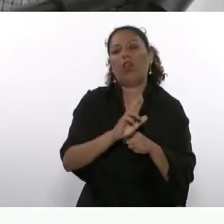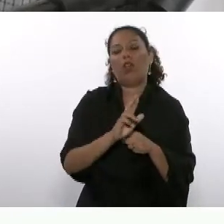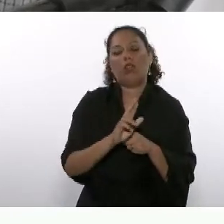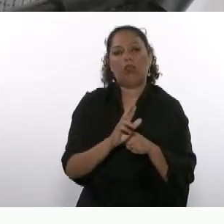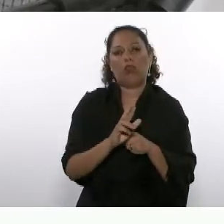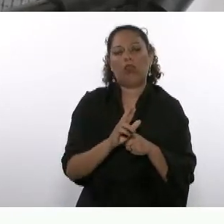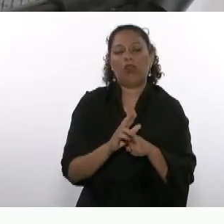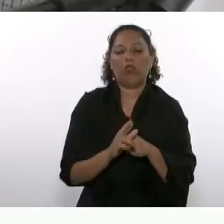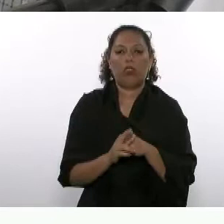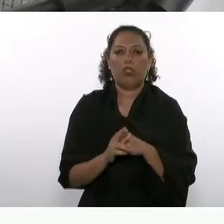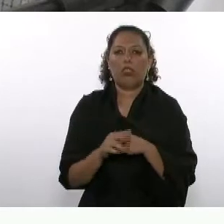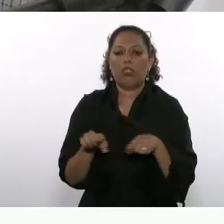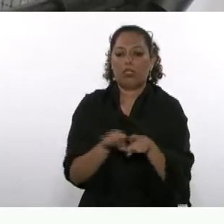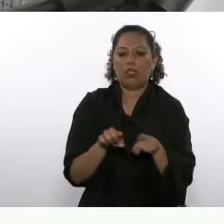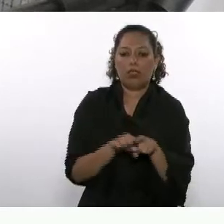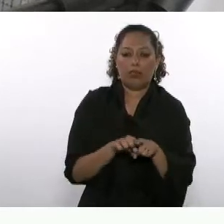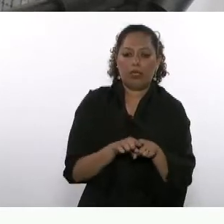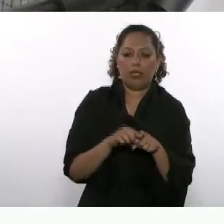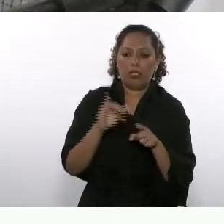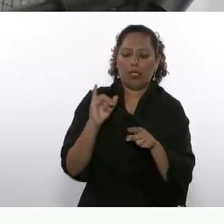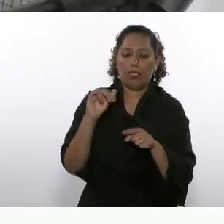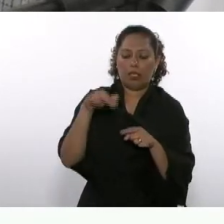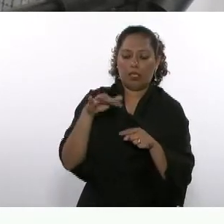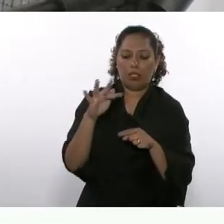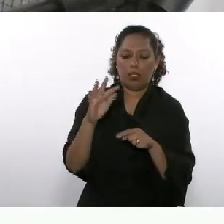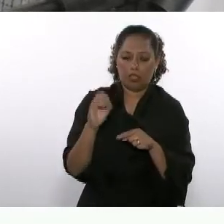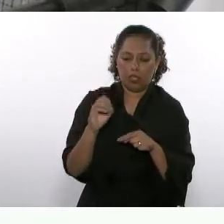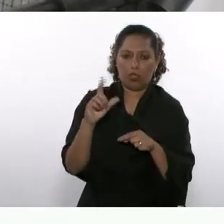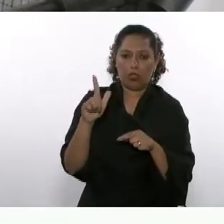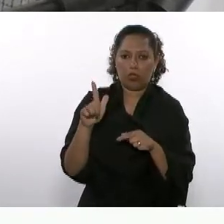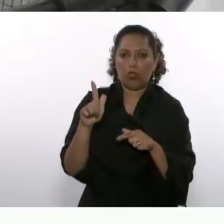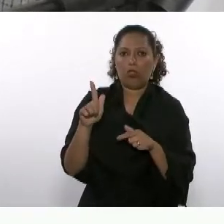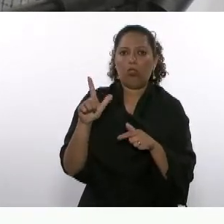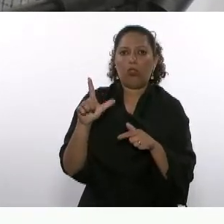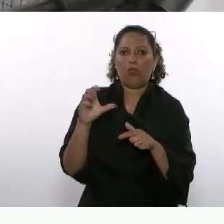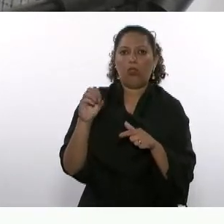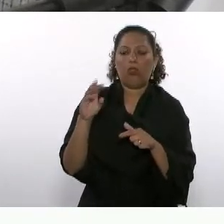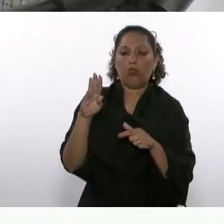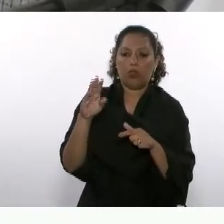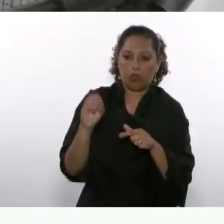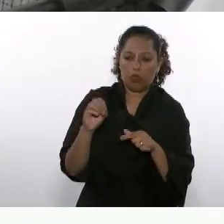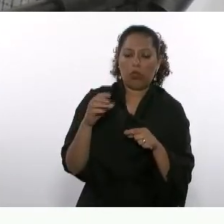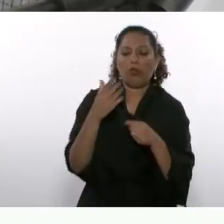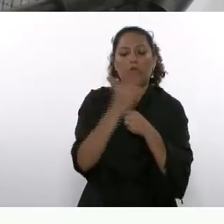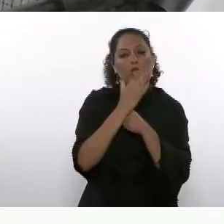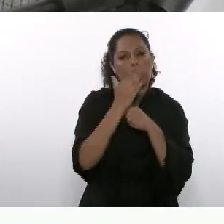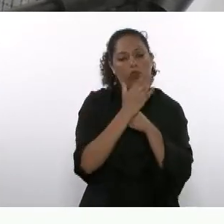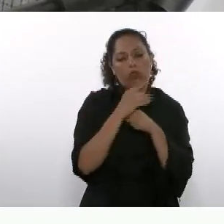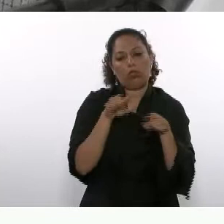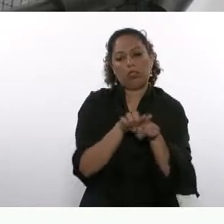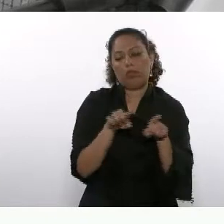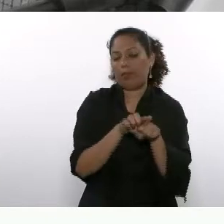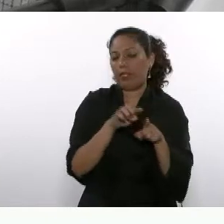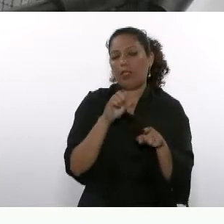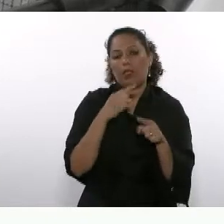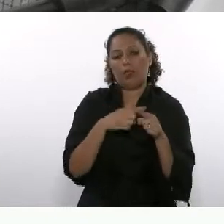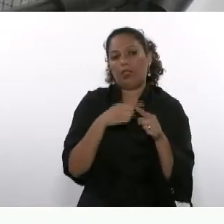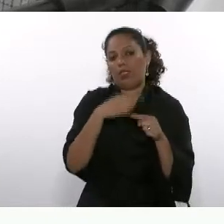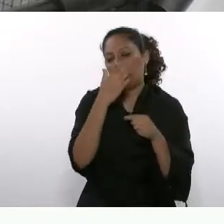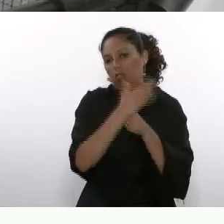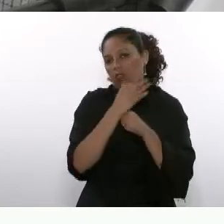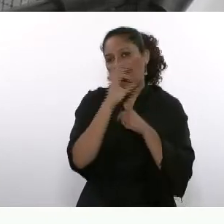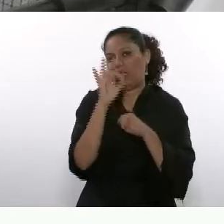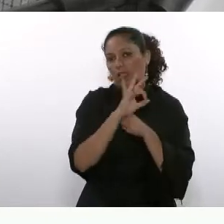uma participação da Infoglobo também, que nos ajudou bastante na mídia, mas se a gente não tivesse, a gente teria que